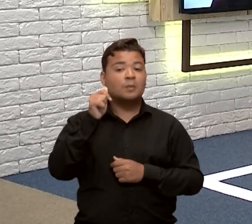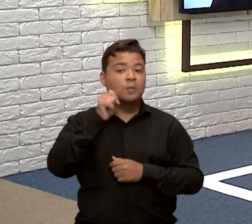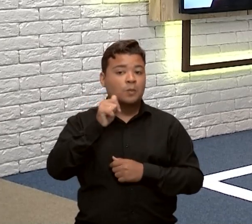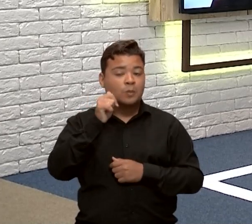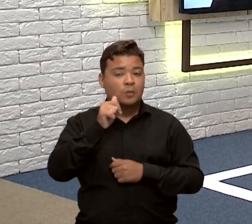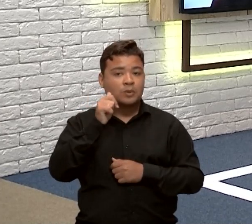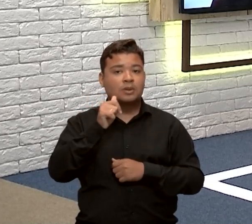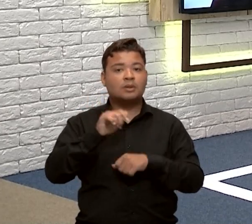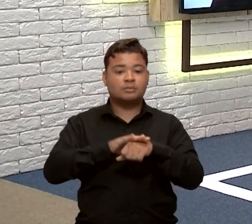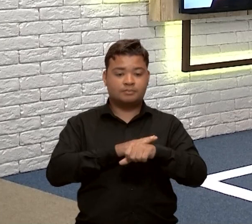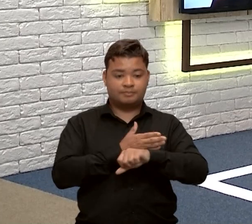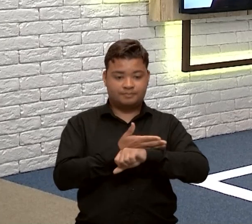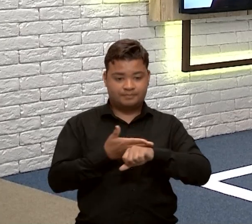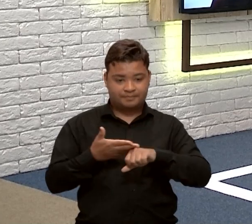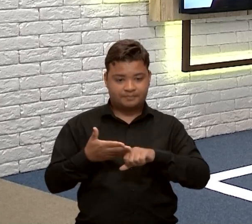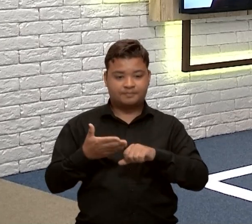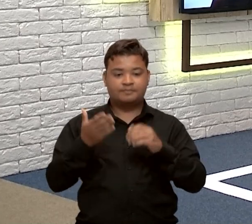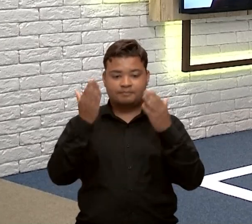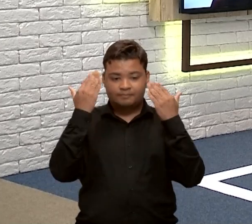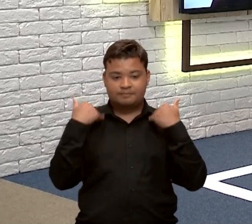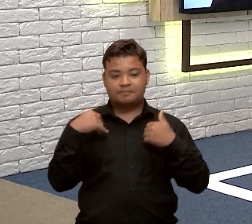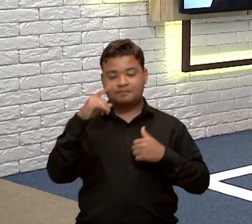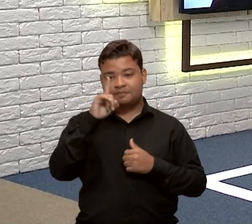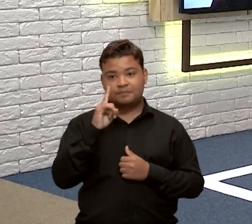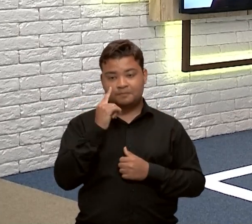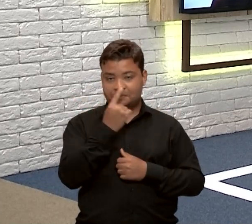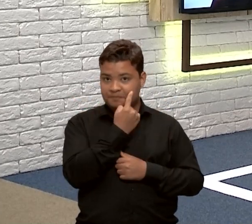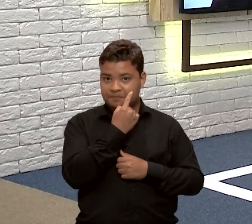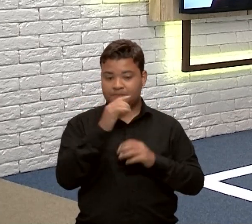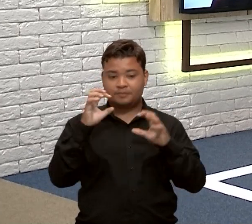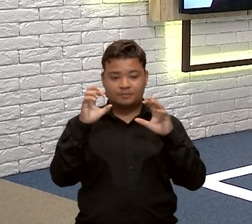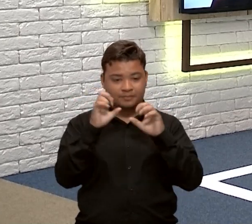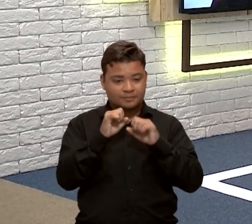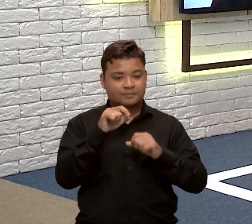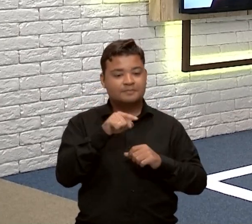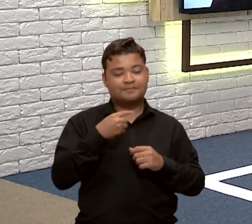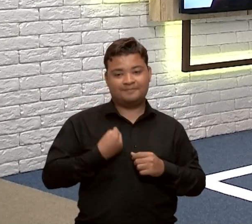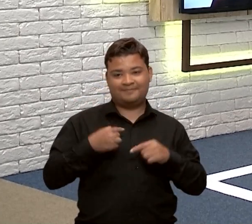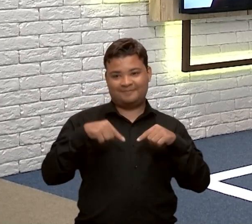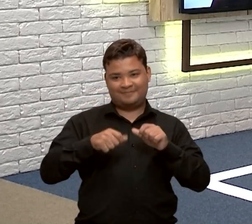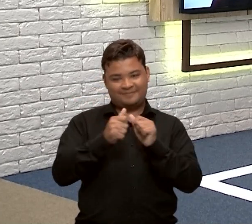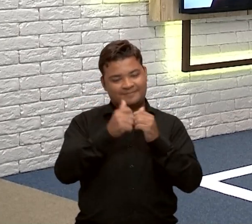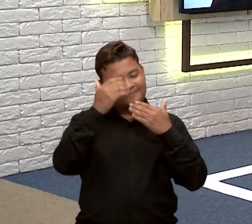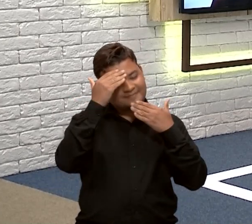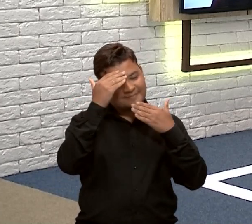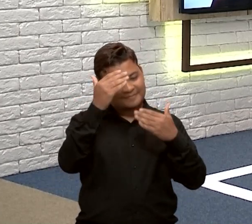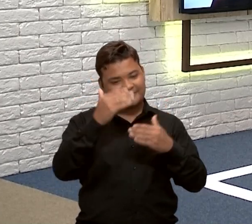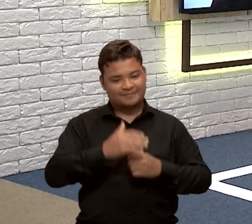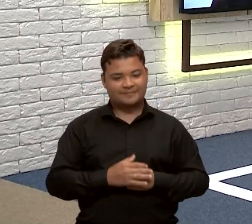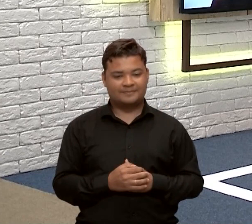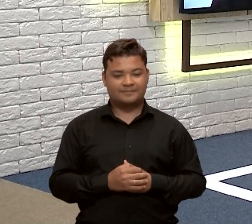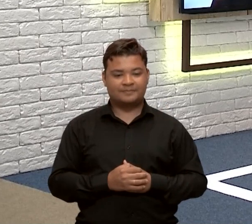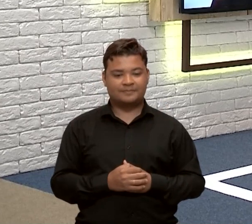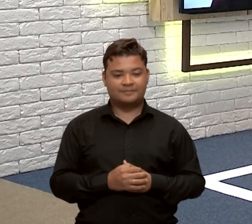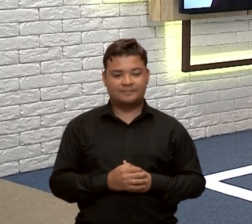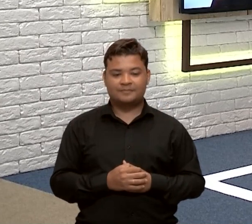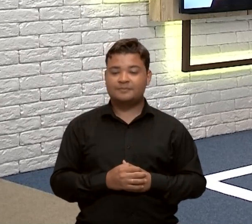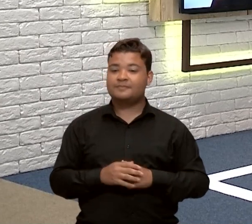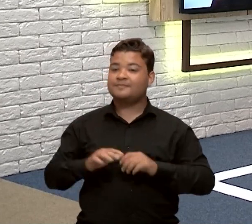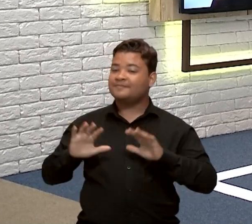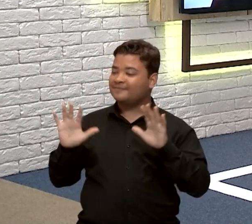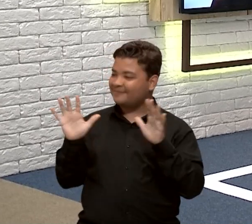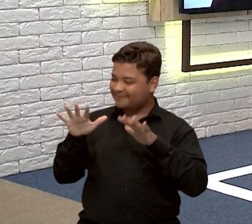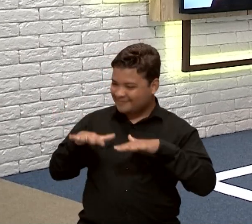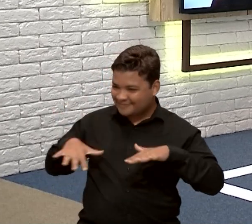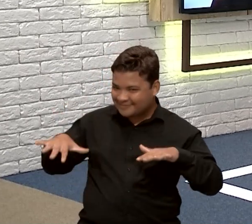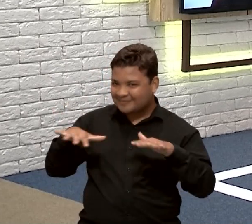olhos escuros. Olá, muito obrigada pela sua presença também, Maíra. Um prazer tê-la aqui conosco. Olá a todos,